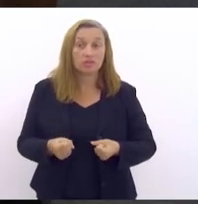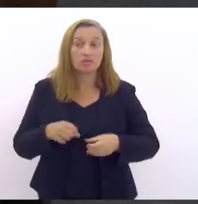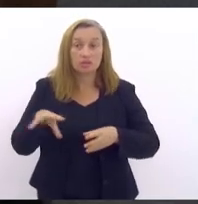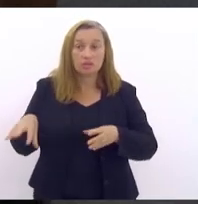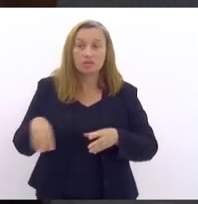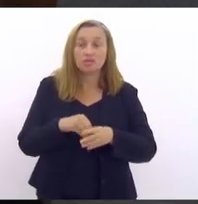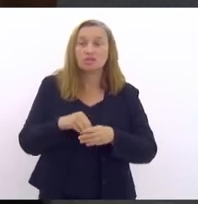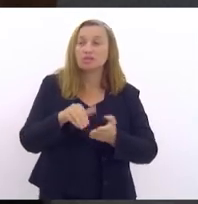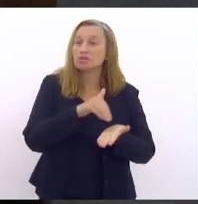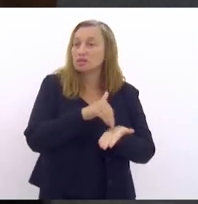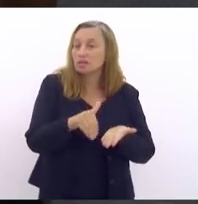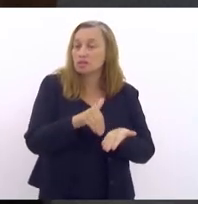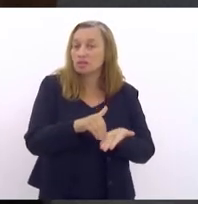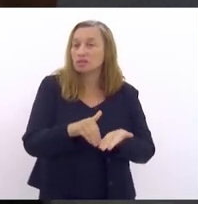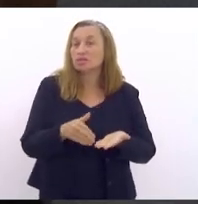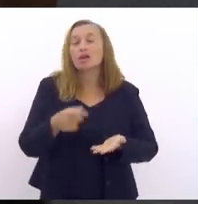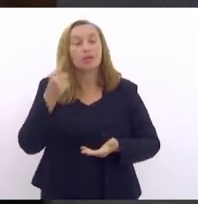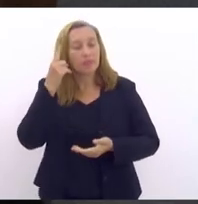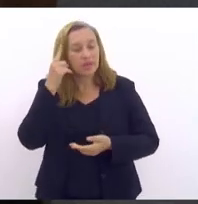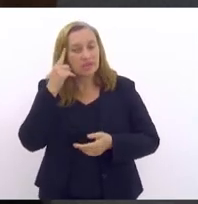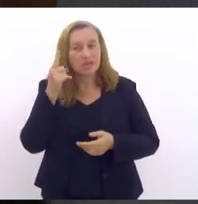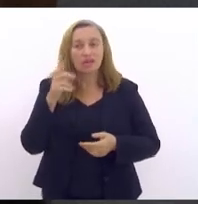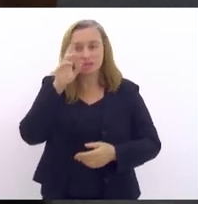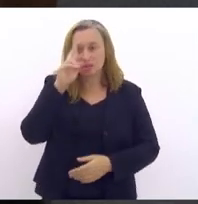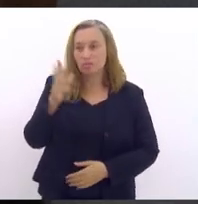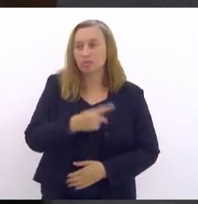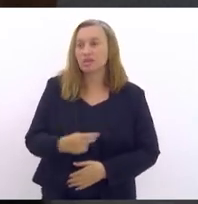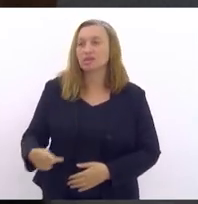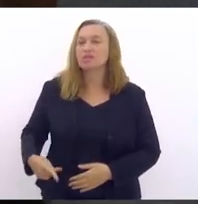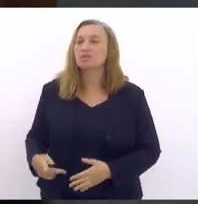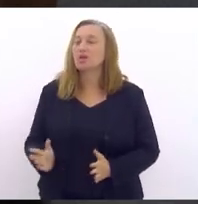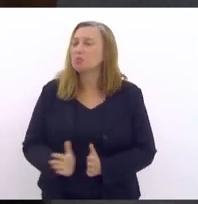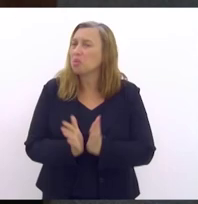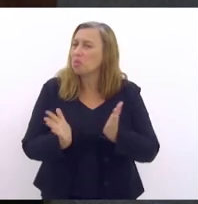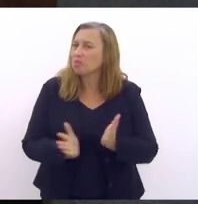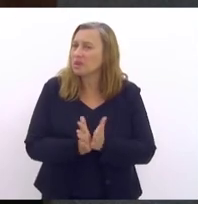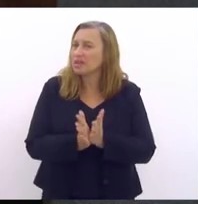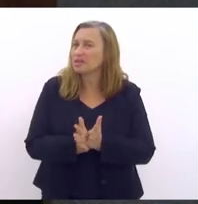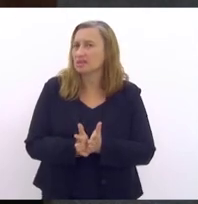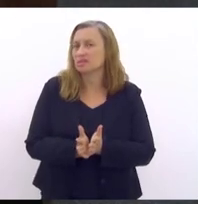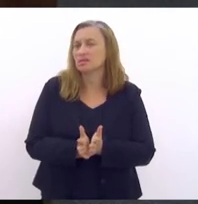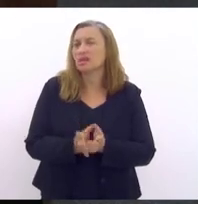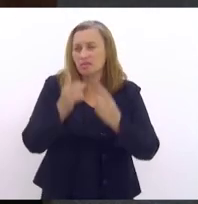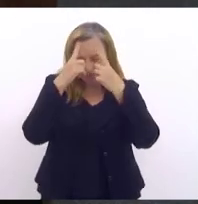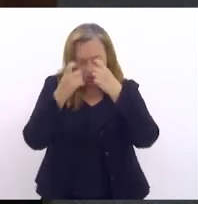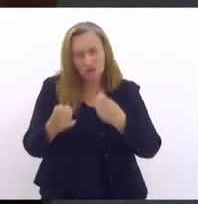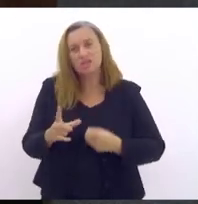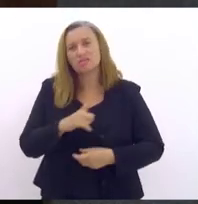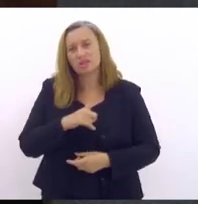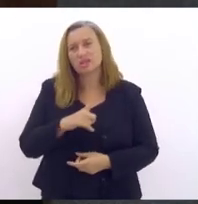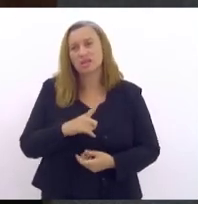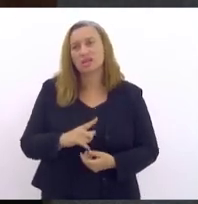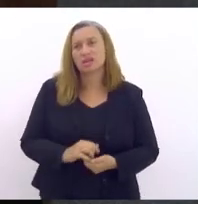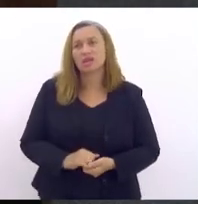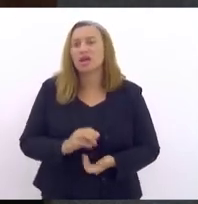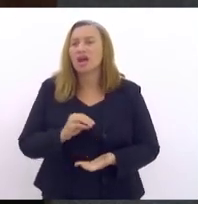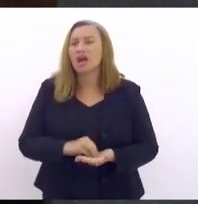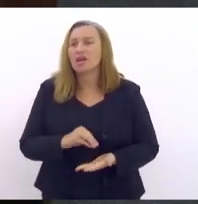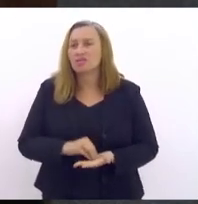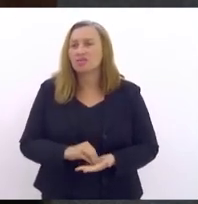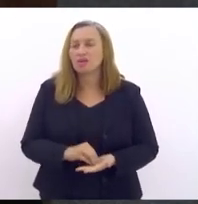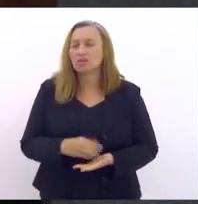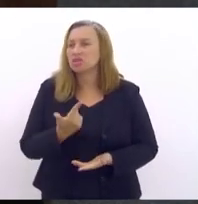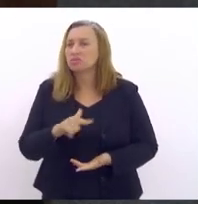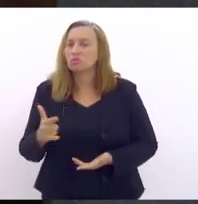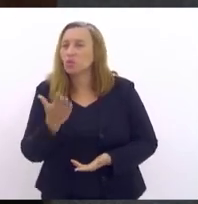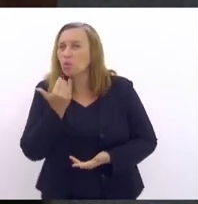das secretarias e pensar, senhor presidente, que a miséria ela vai gerar violência. Ou seja, a falta de ter o que